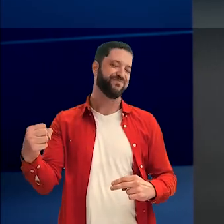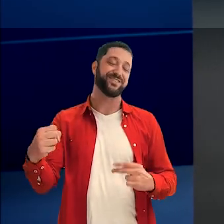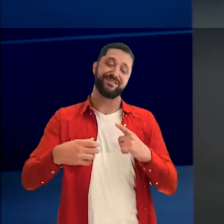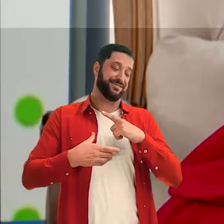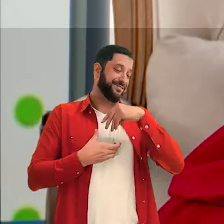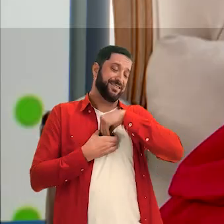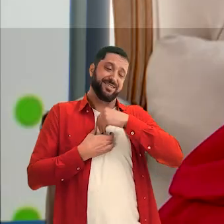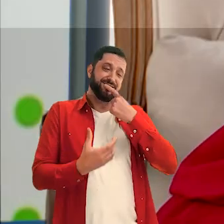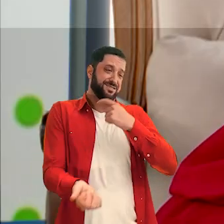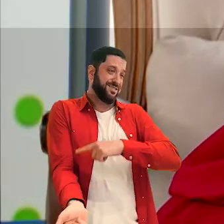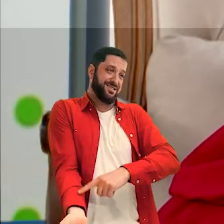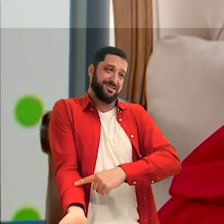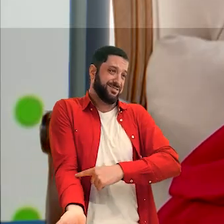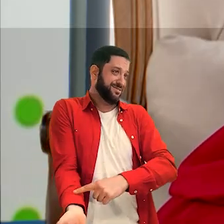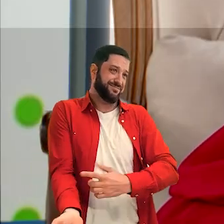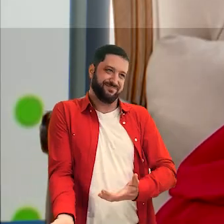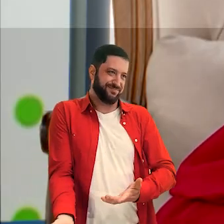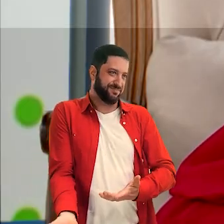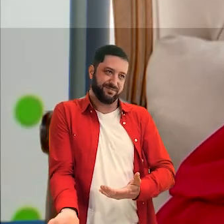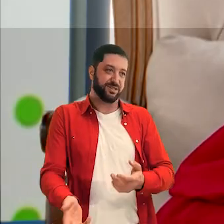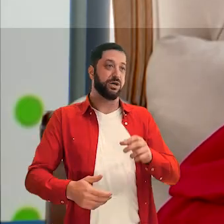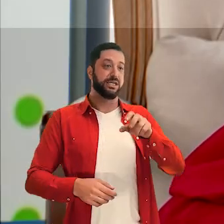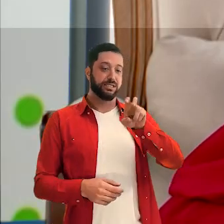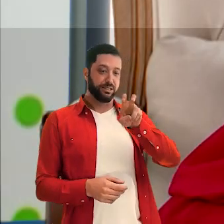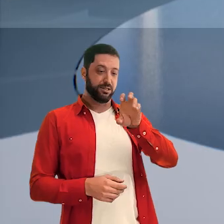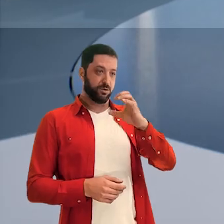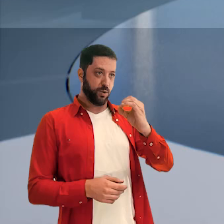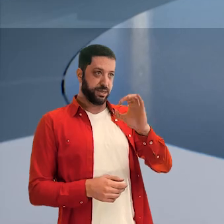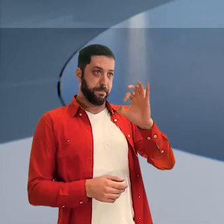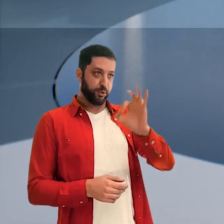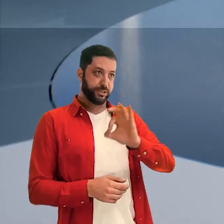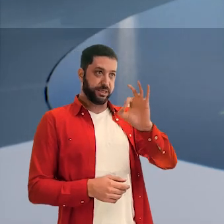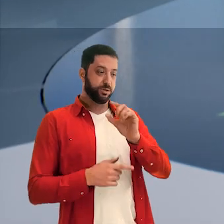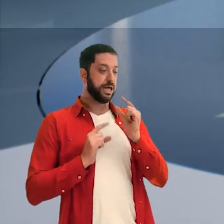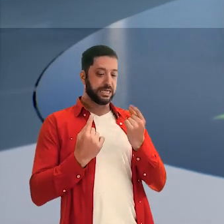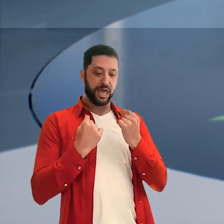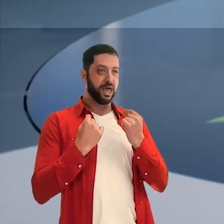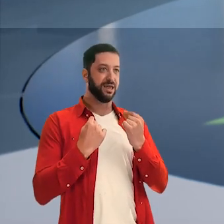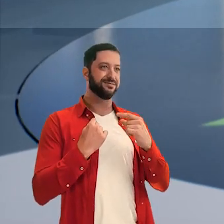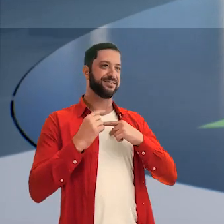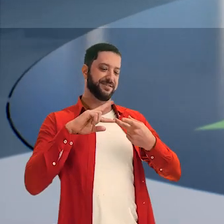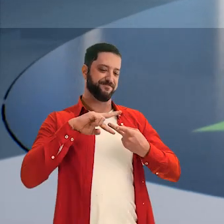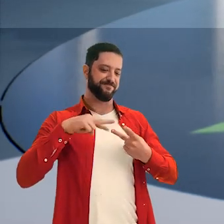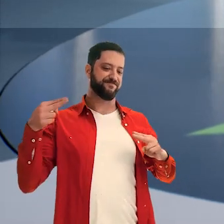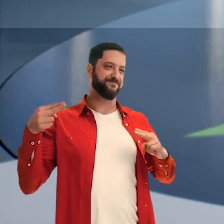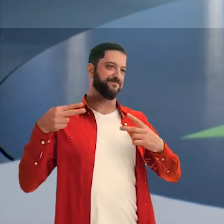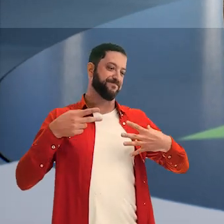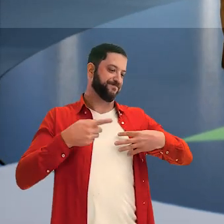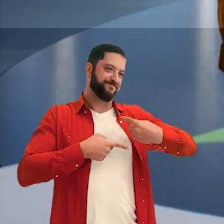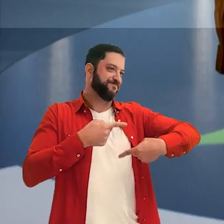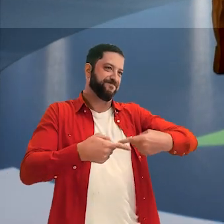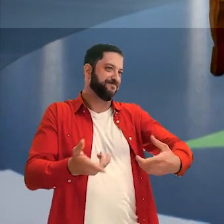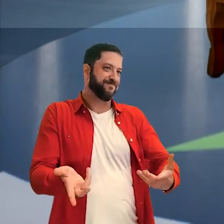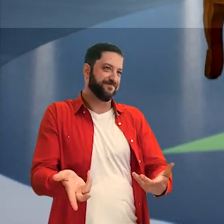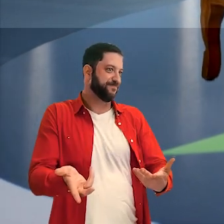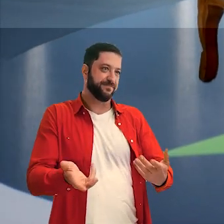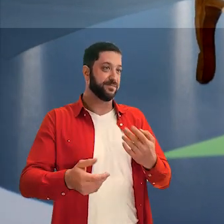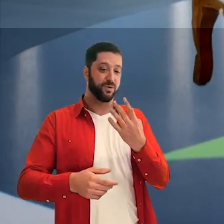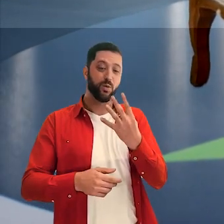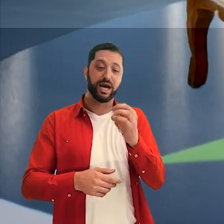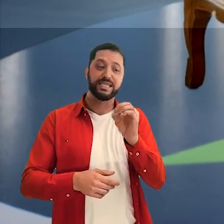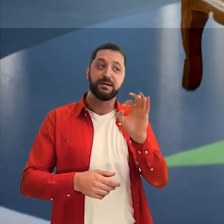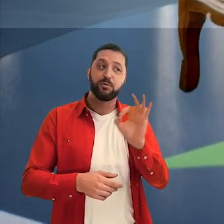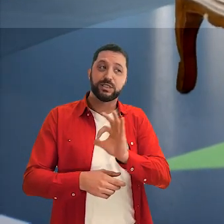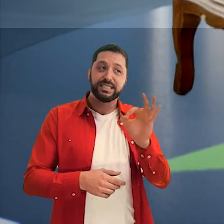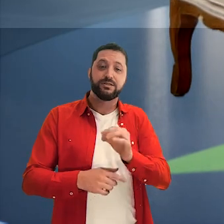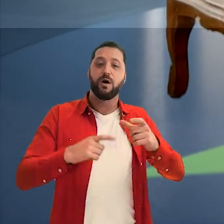É a herança genética que carrega. Então eu falo que 50% do que somos é herança genética. 40%